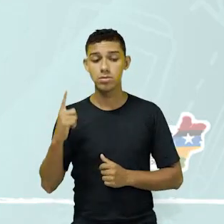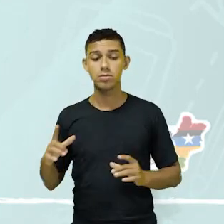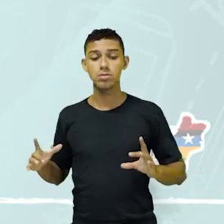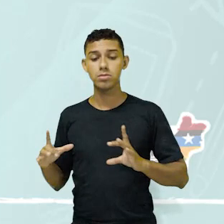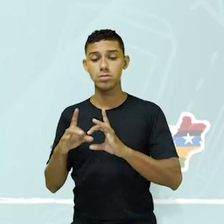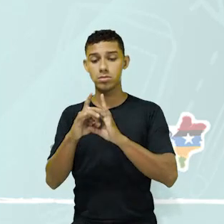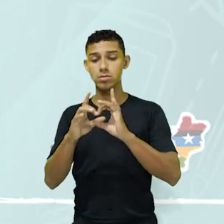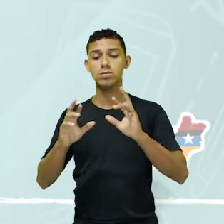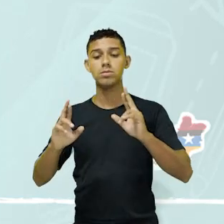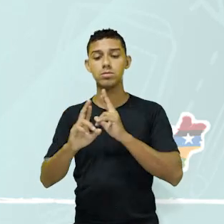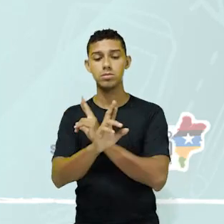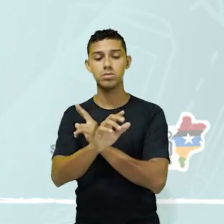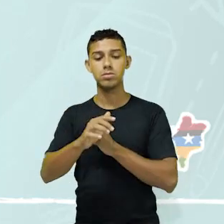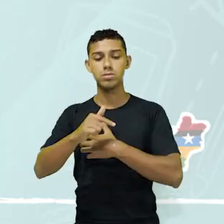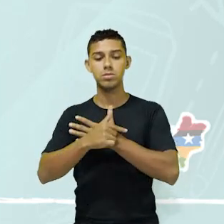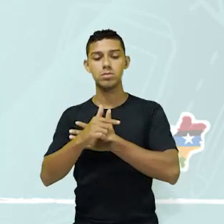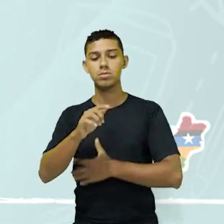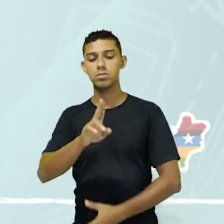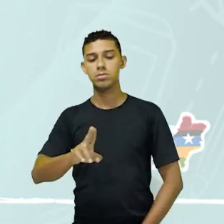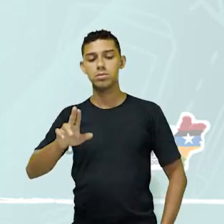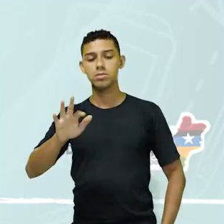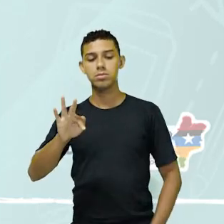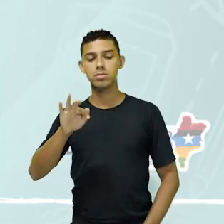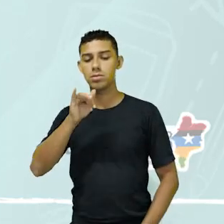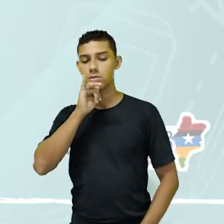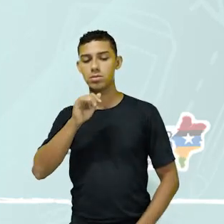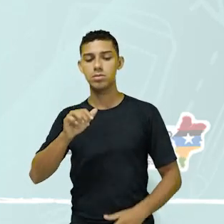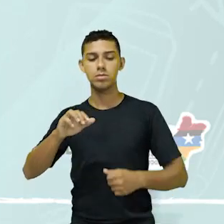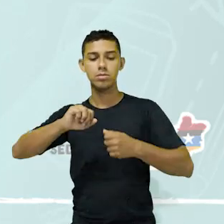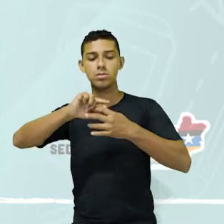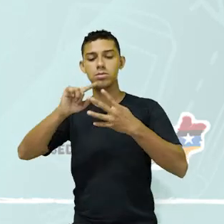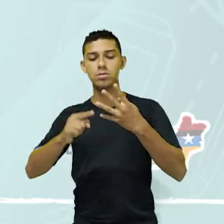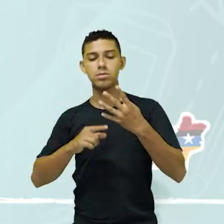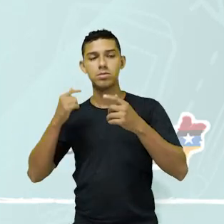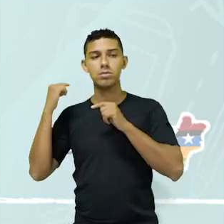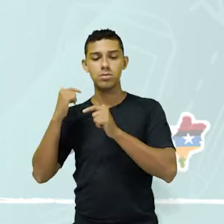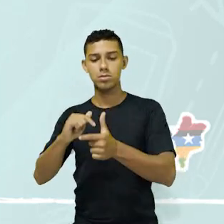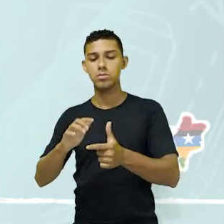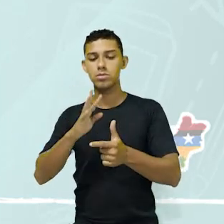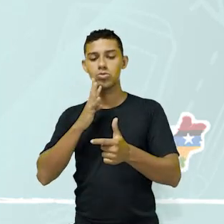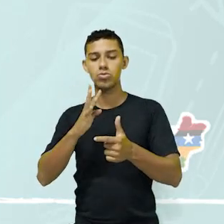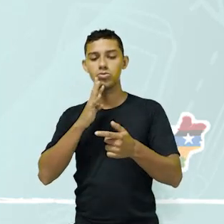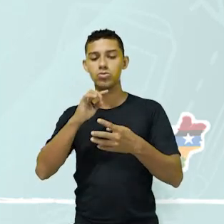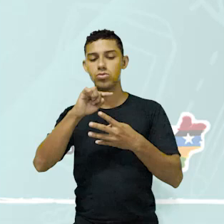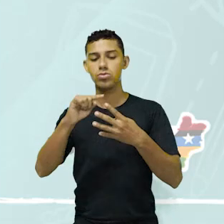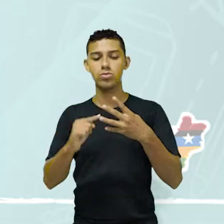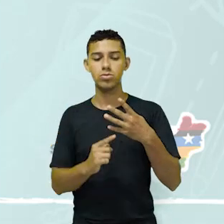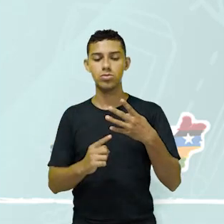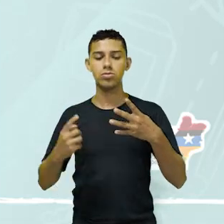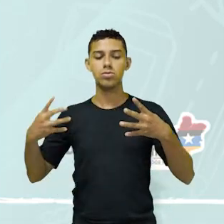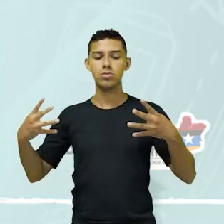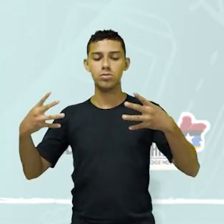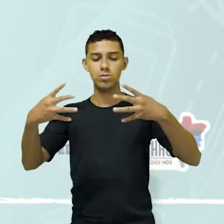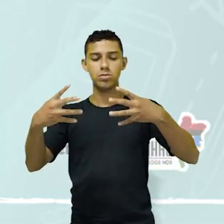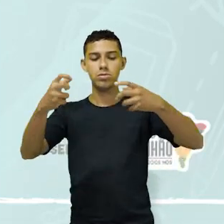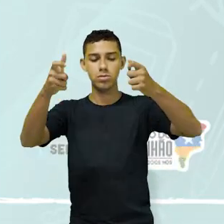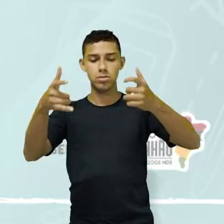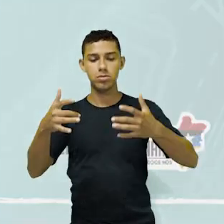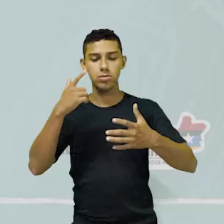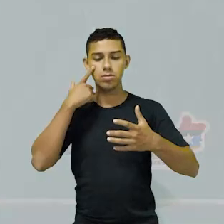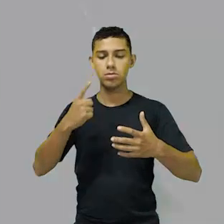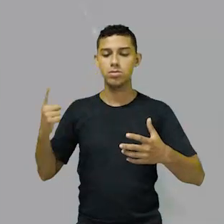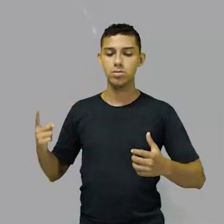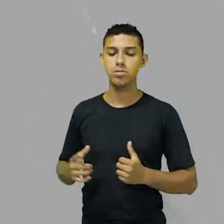relação química e funcional das bases tradicionais já conhecidas com as novas bases, como descrita a